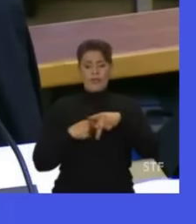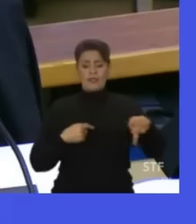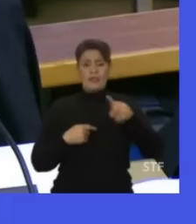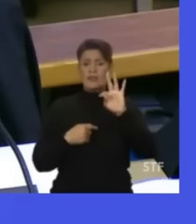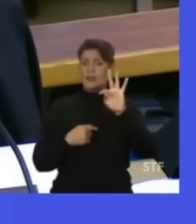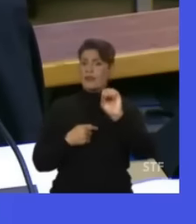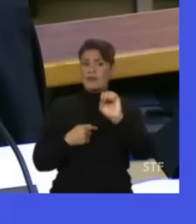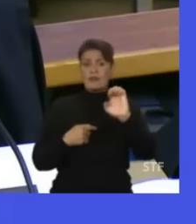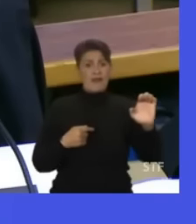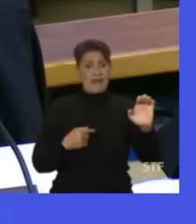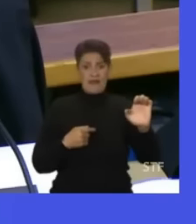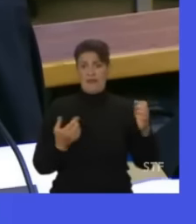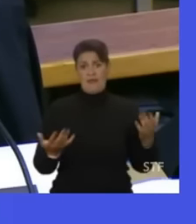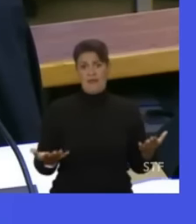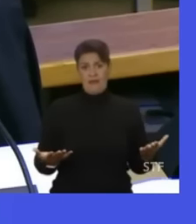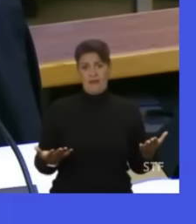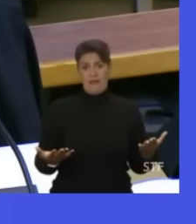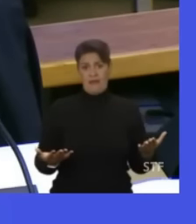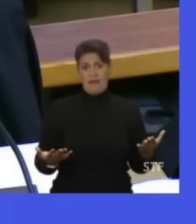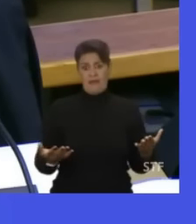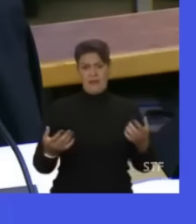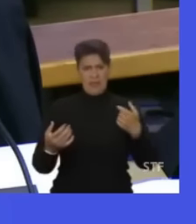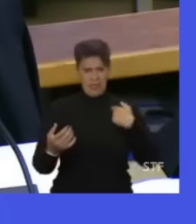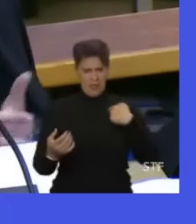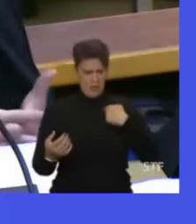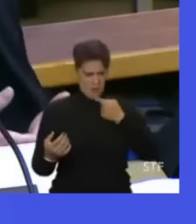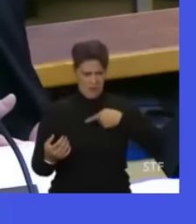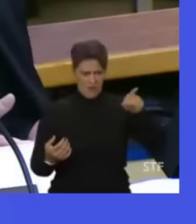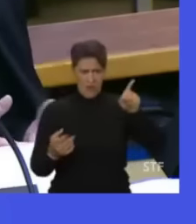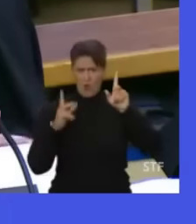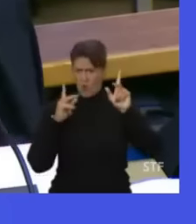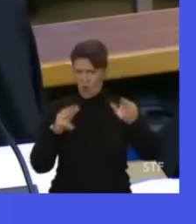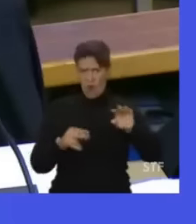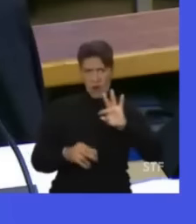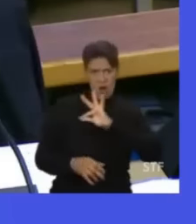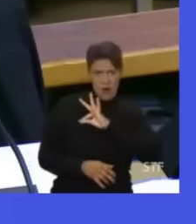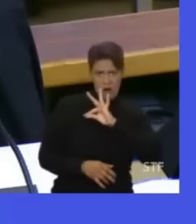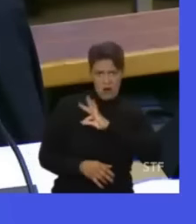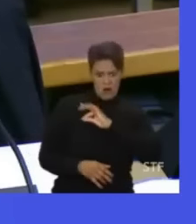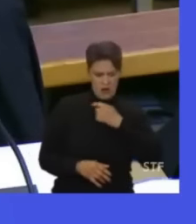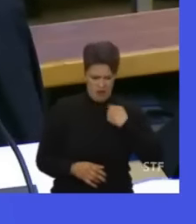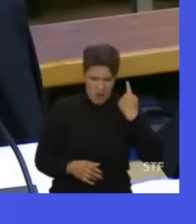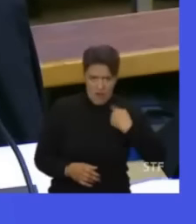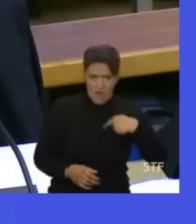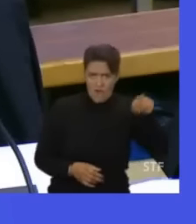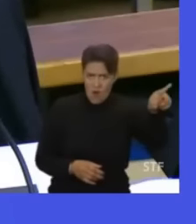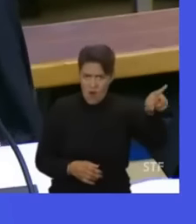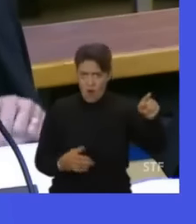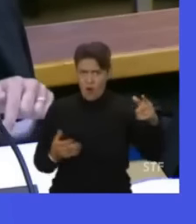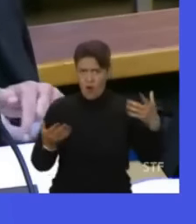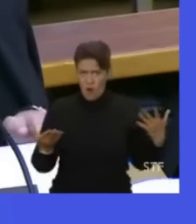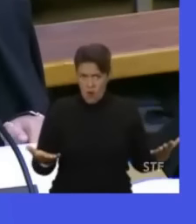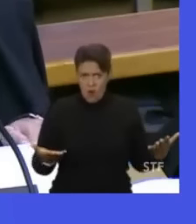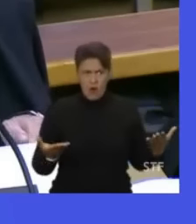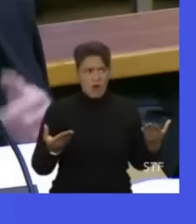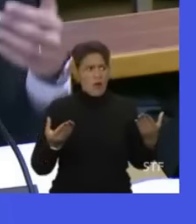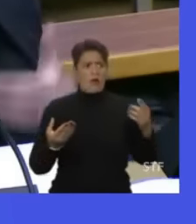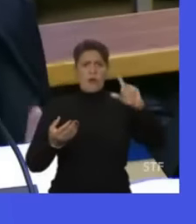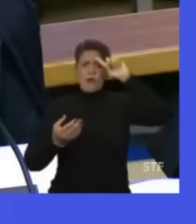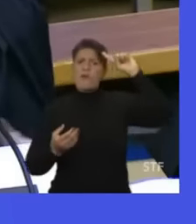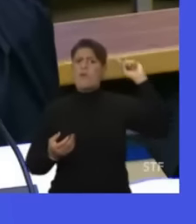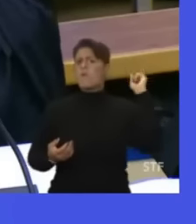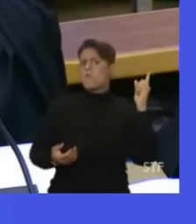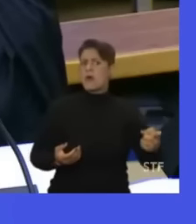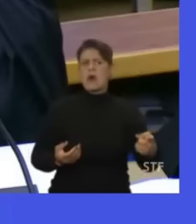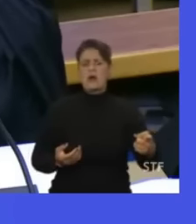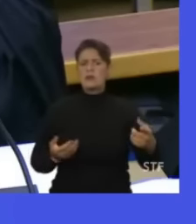Exercício do Poder de polícia eu tenho eh e eu tinha eh o poder pela lei de determinar a